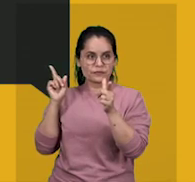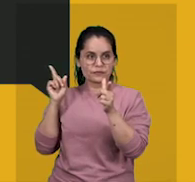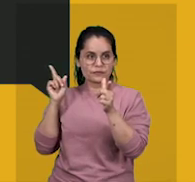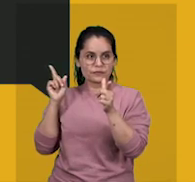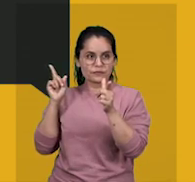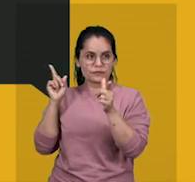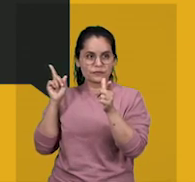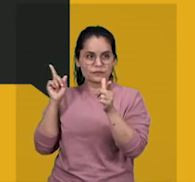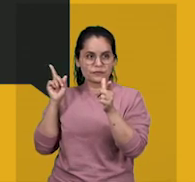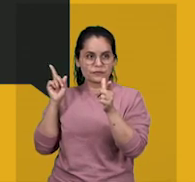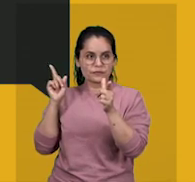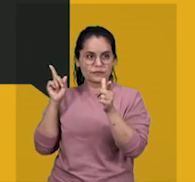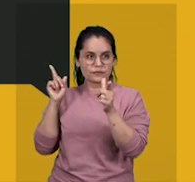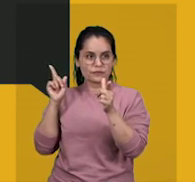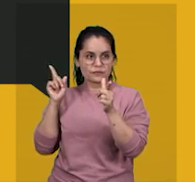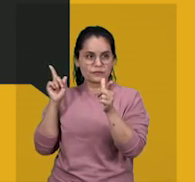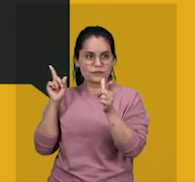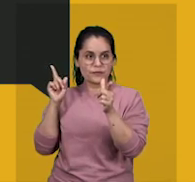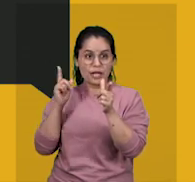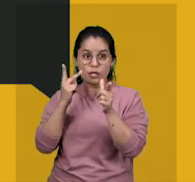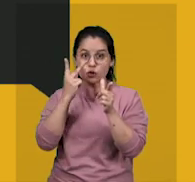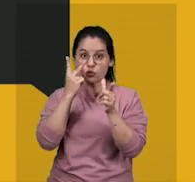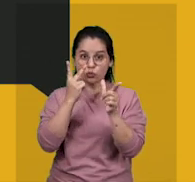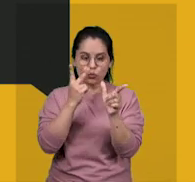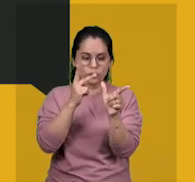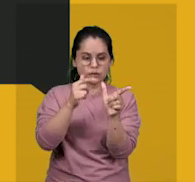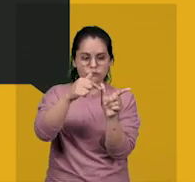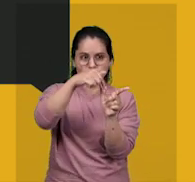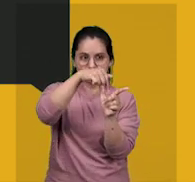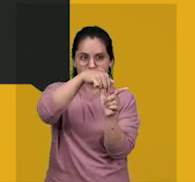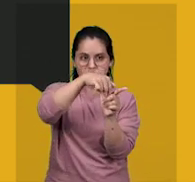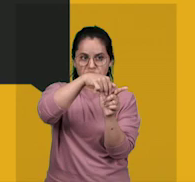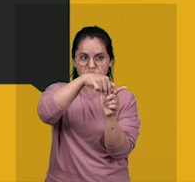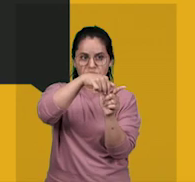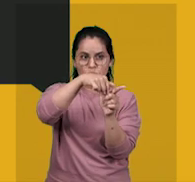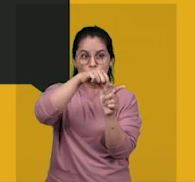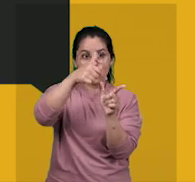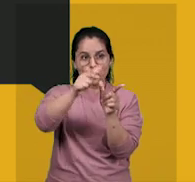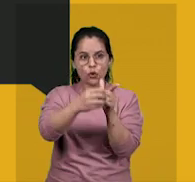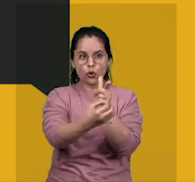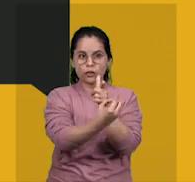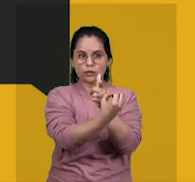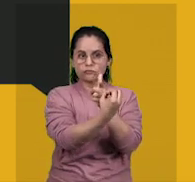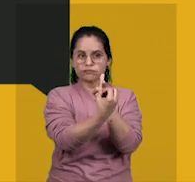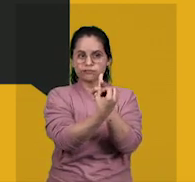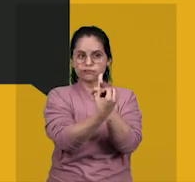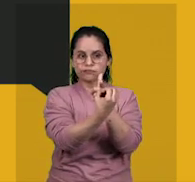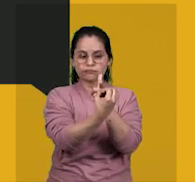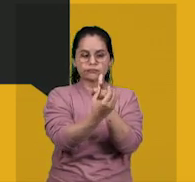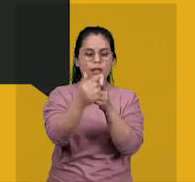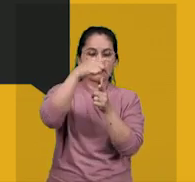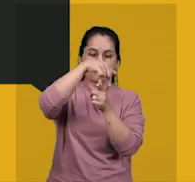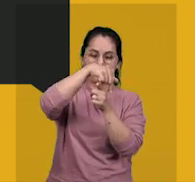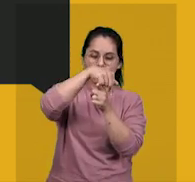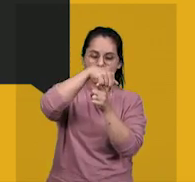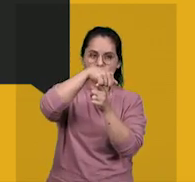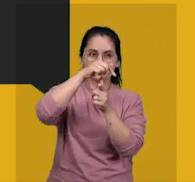As vesículas seminais são duas, uma de cada lado aqui, né? Você vê elas aqui e